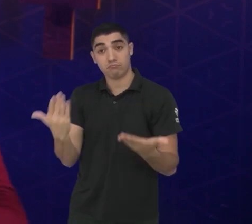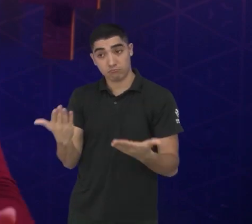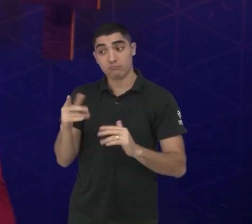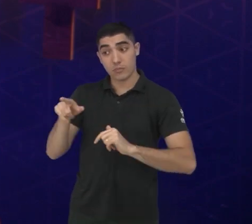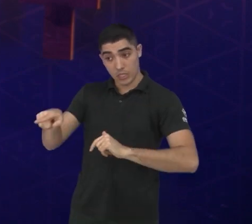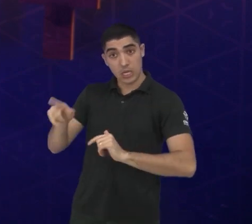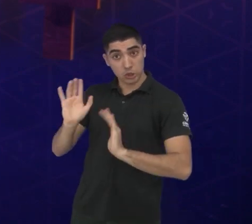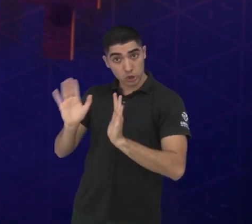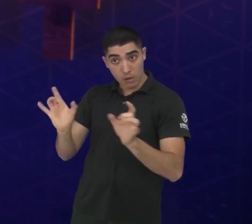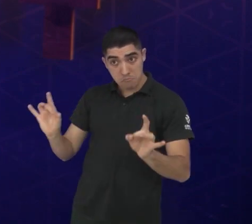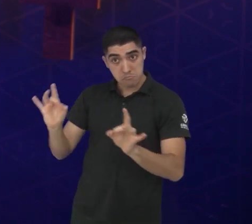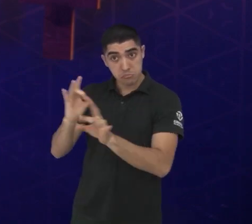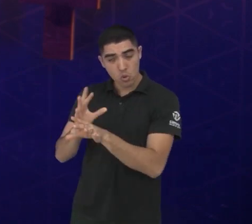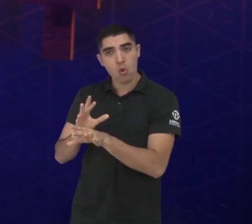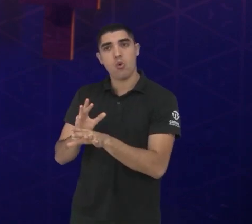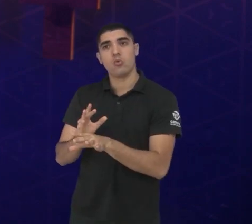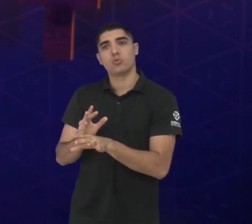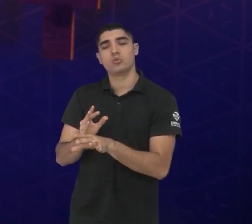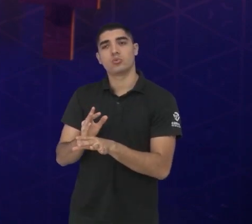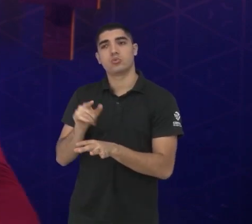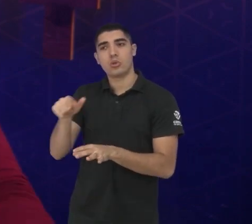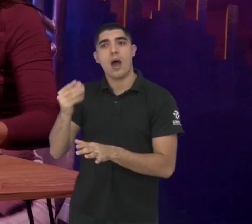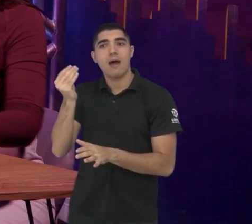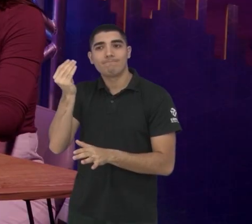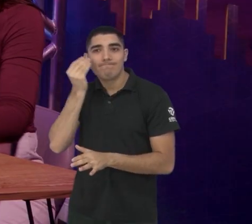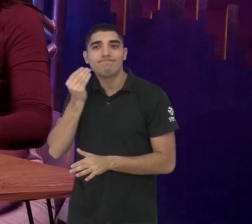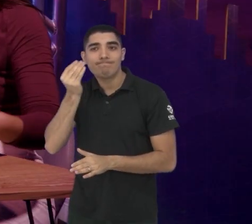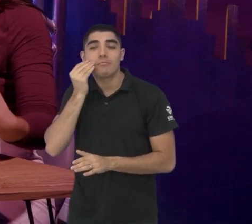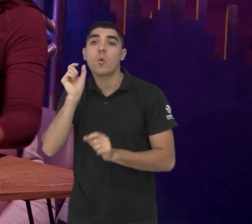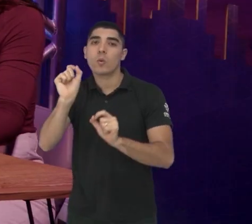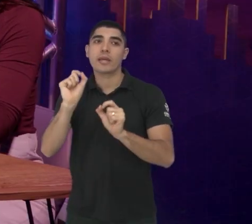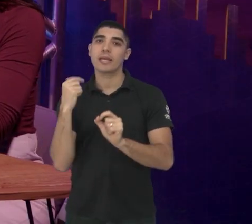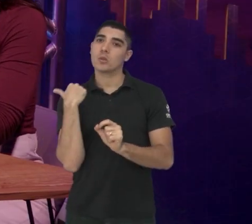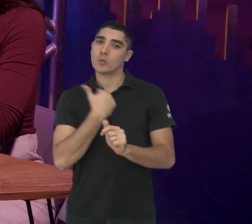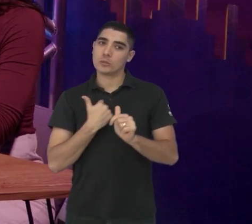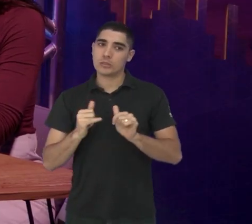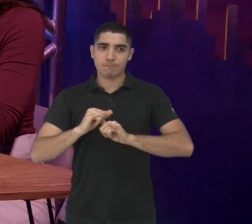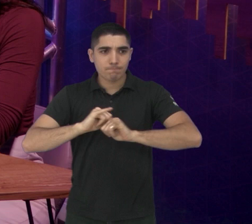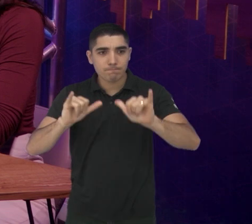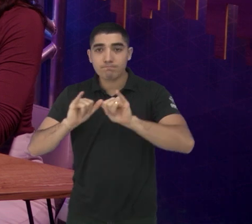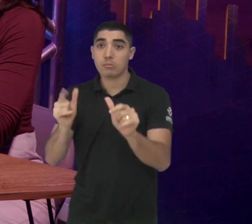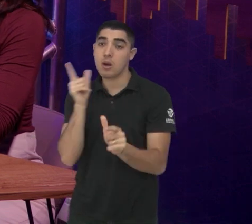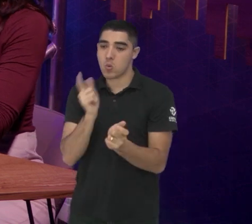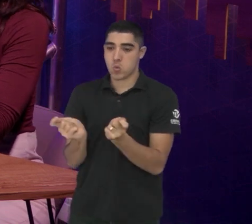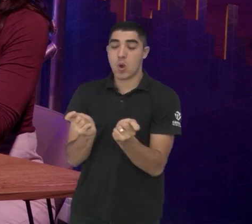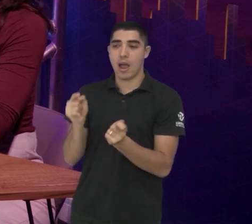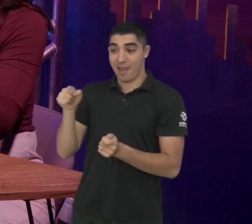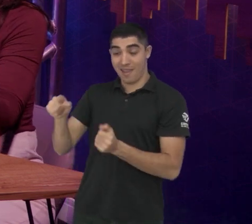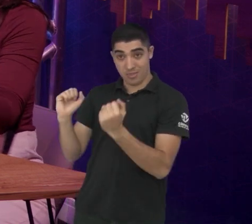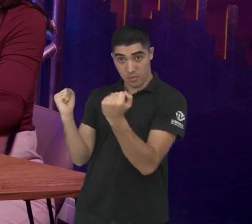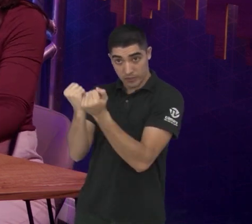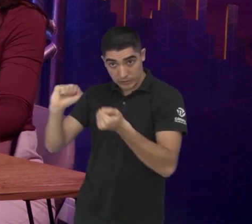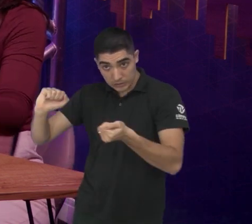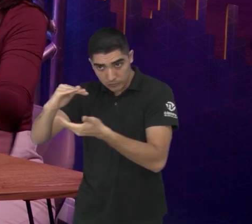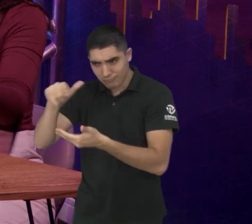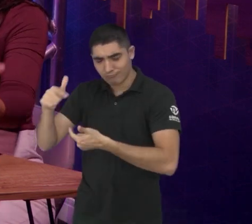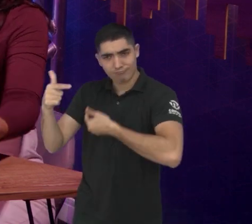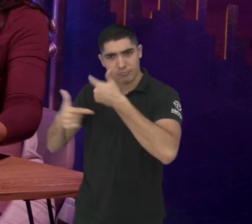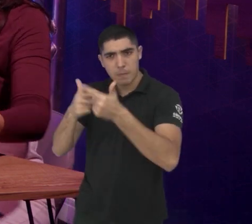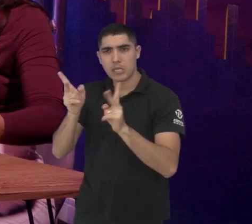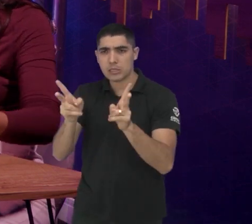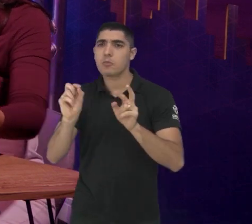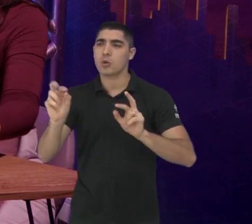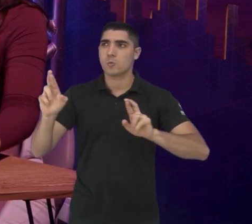desde então a gente pudesse, de certa forma, ter mais esse controle, né? Hoje a gente sabe que a Defesa Civil